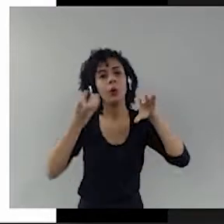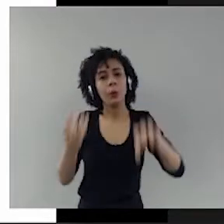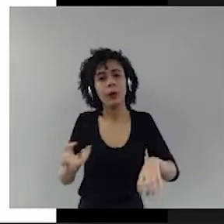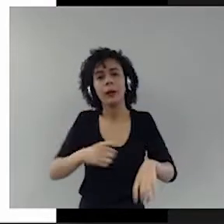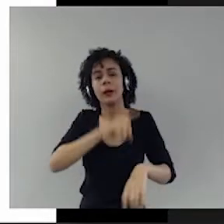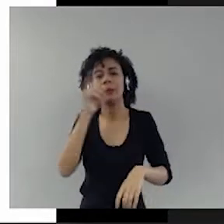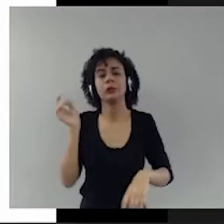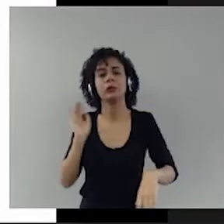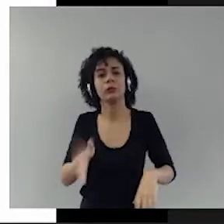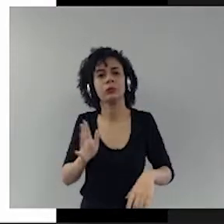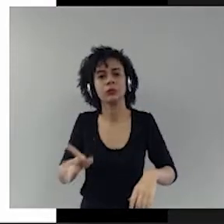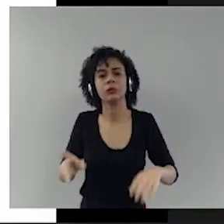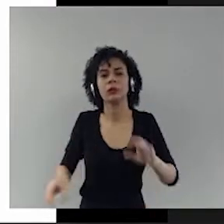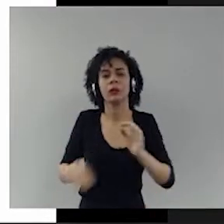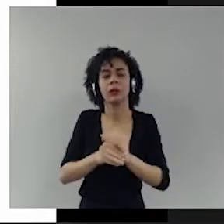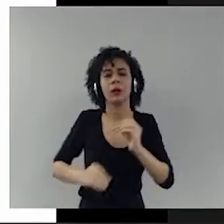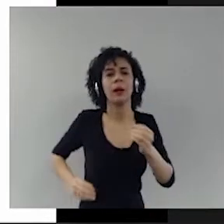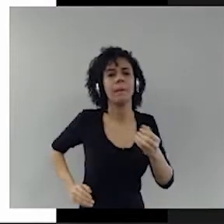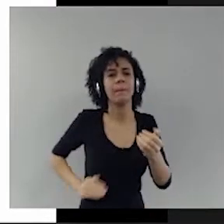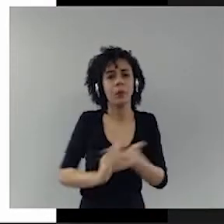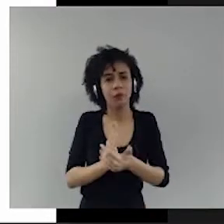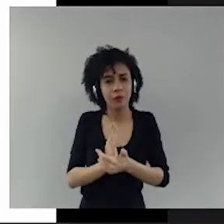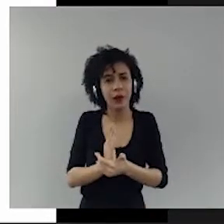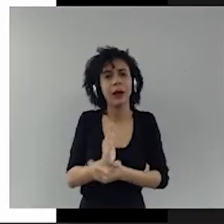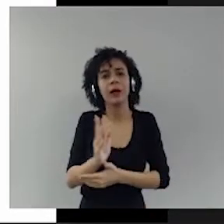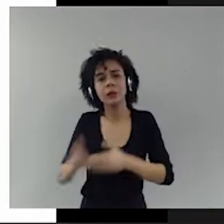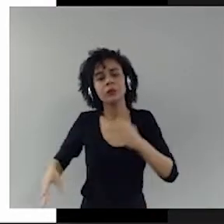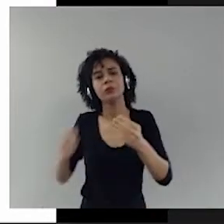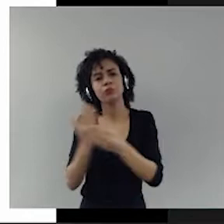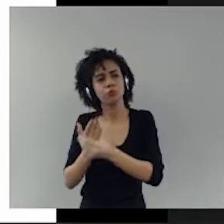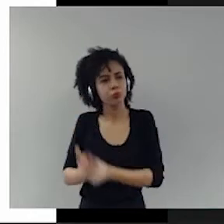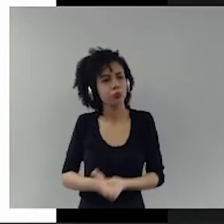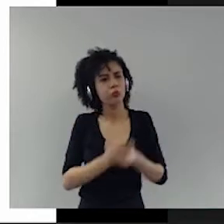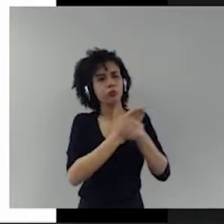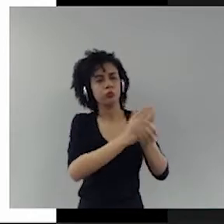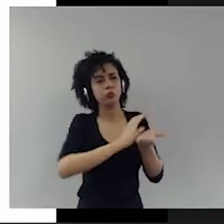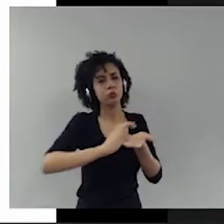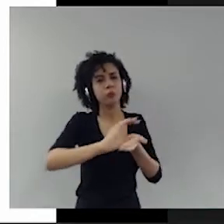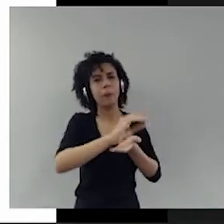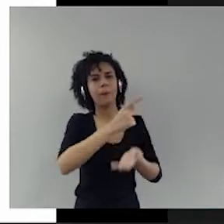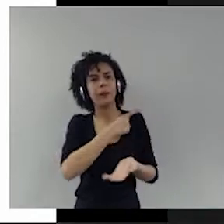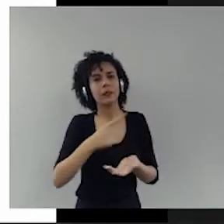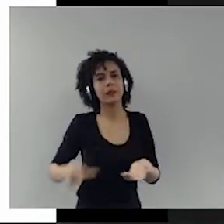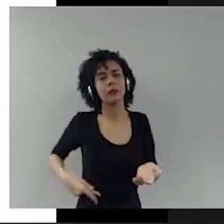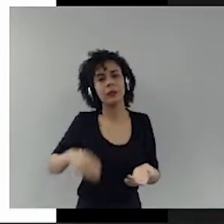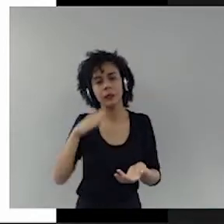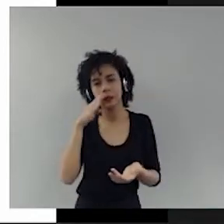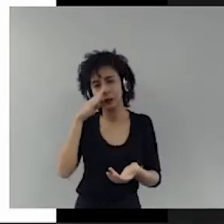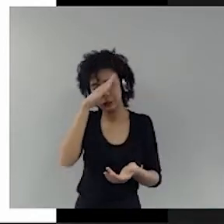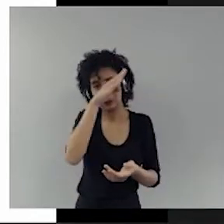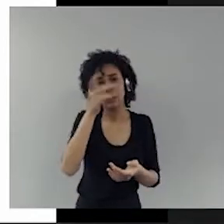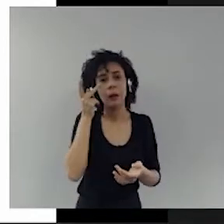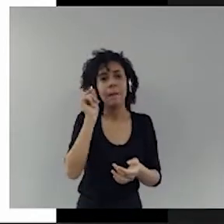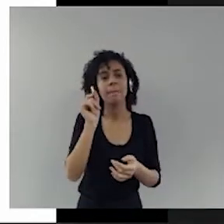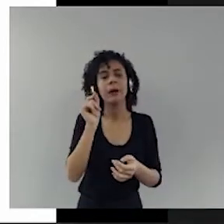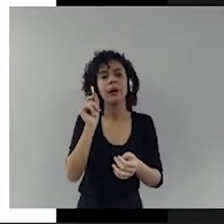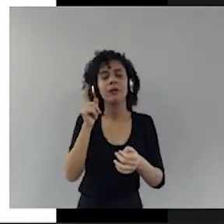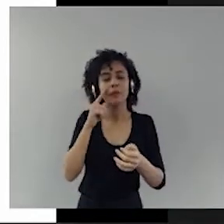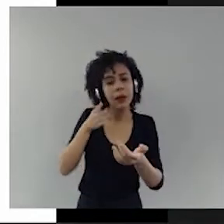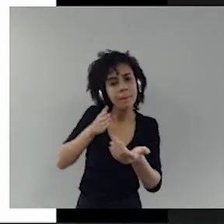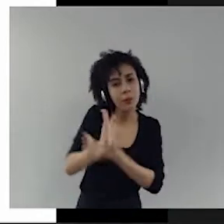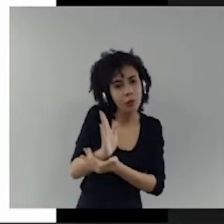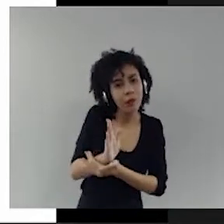de conversão já foi aprovado pelo congresso enviado na semana passada ao presidente da república para sanção